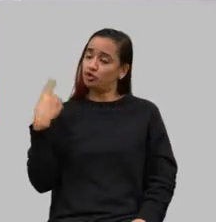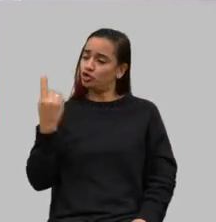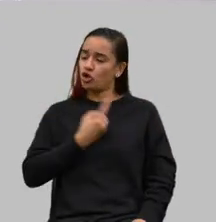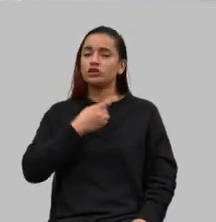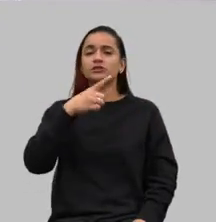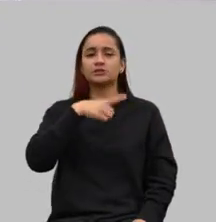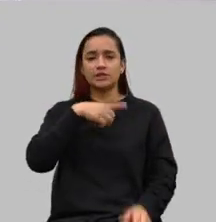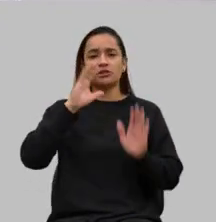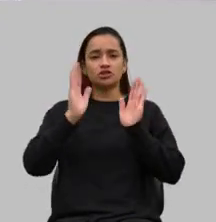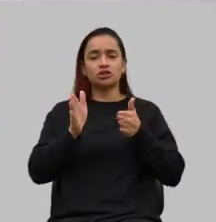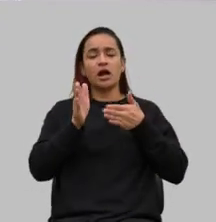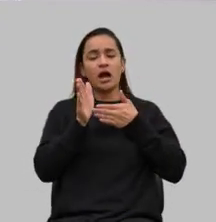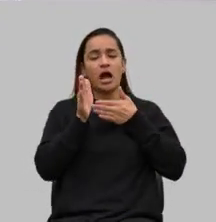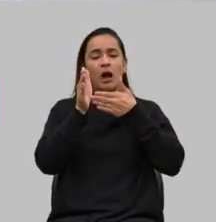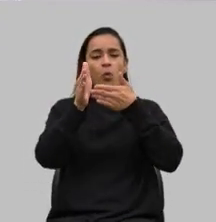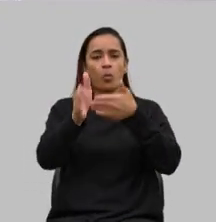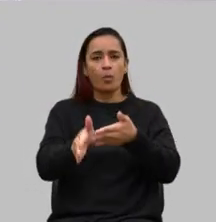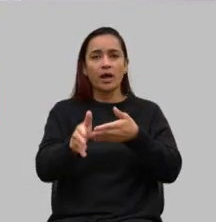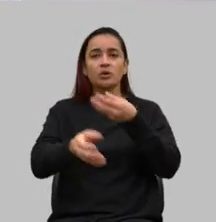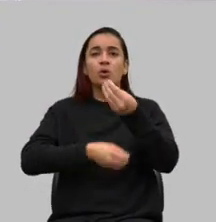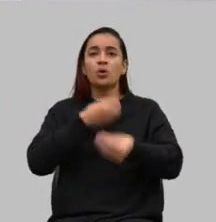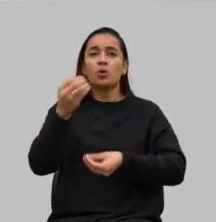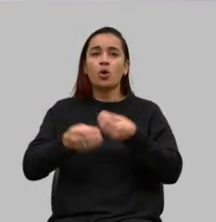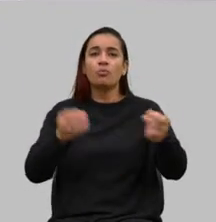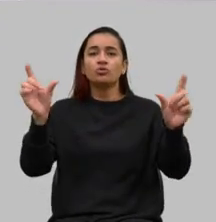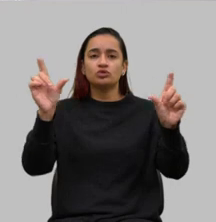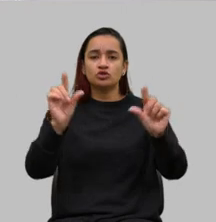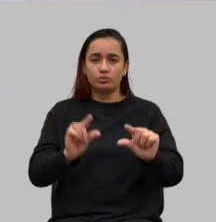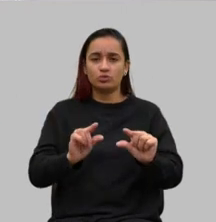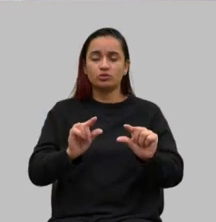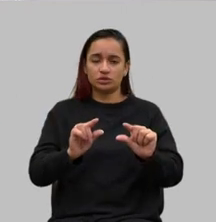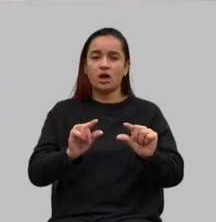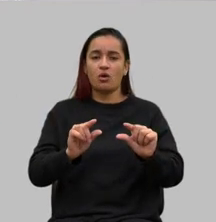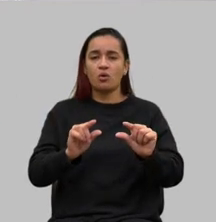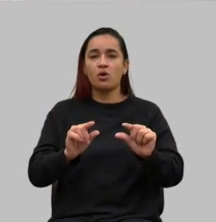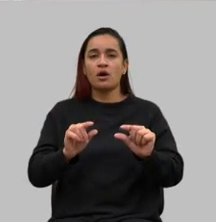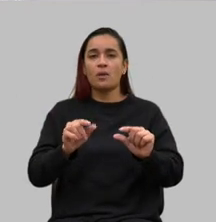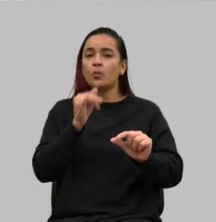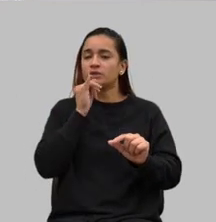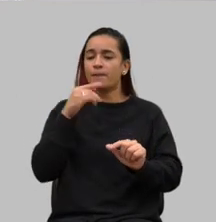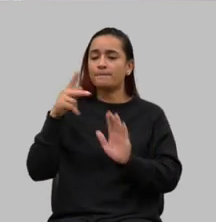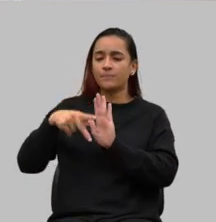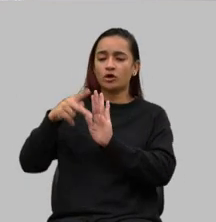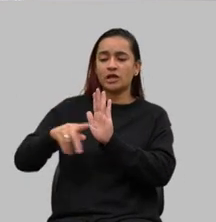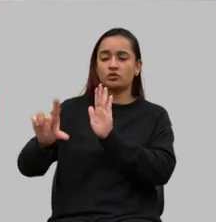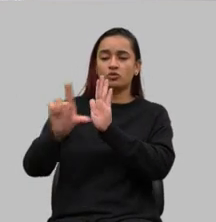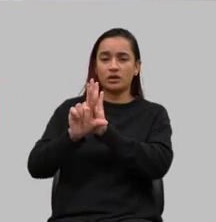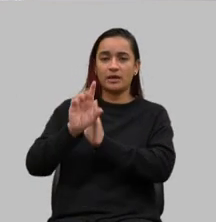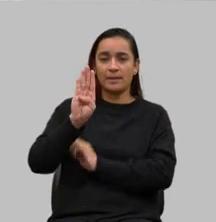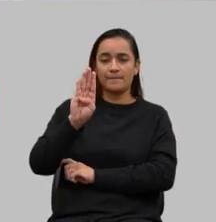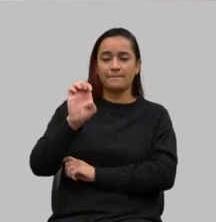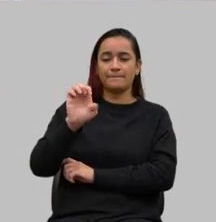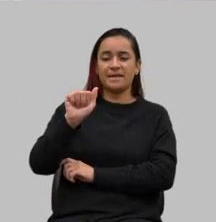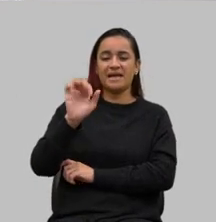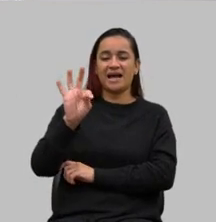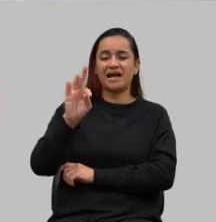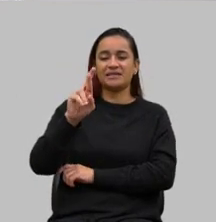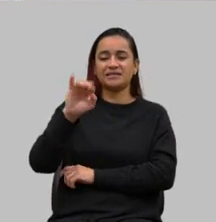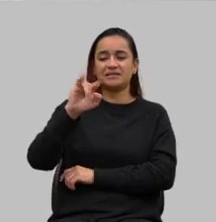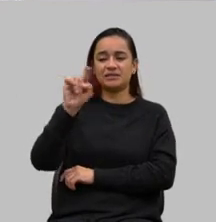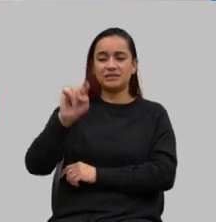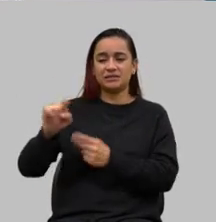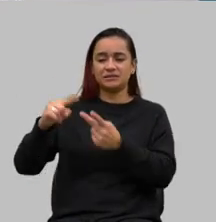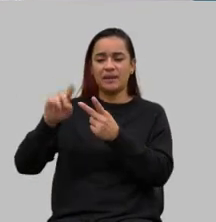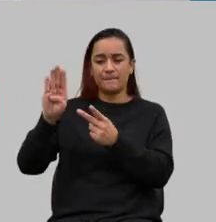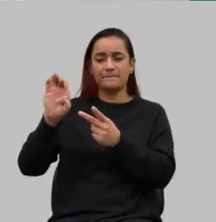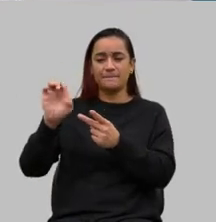essa diminuição dos taxes né o projeto de lei da Beatriz e da Bela é importante para que a gente possa realmente